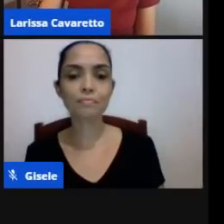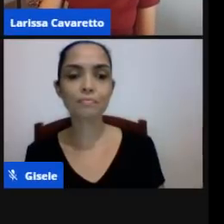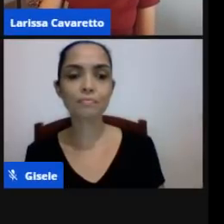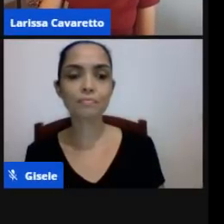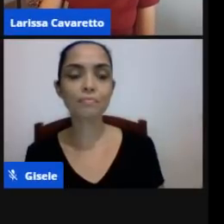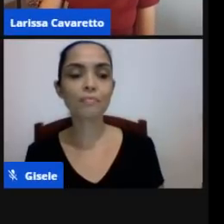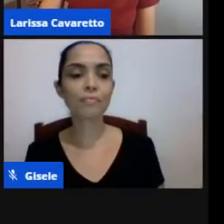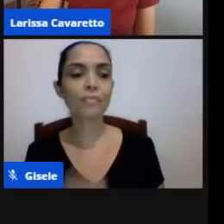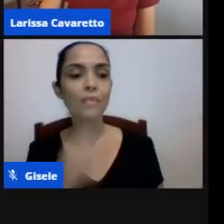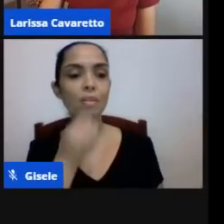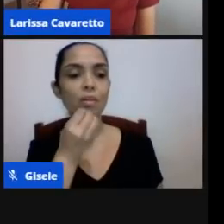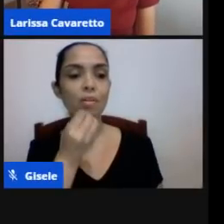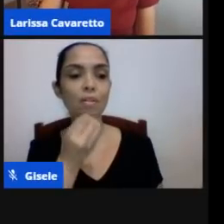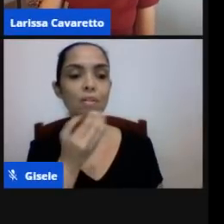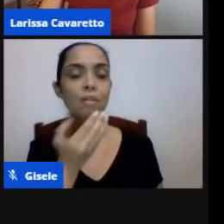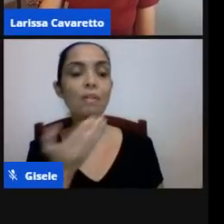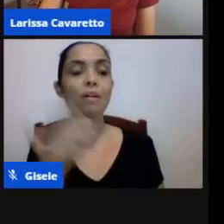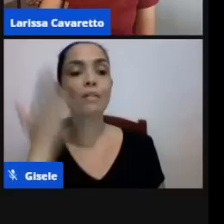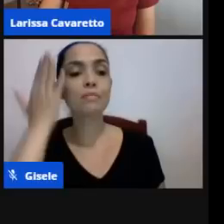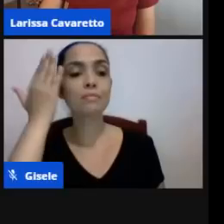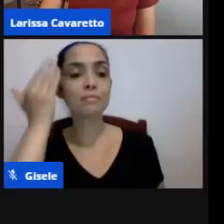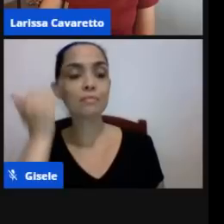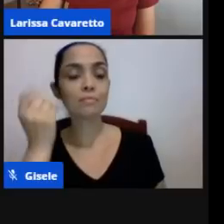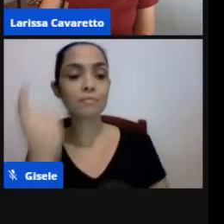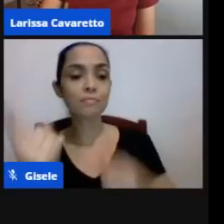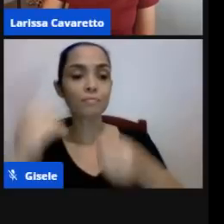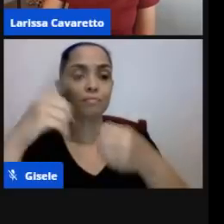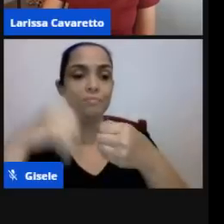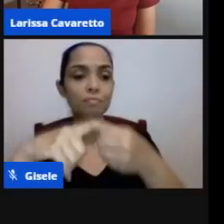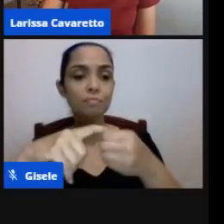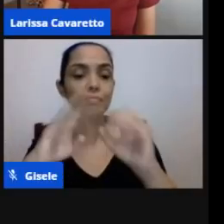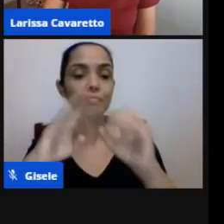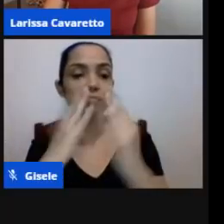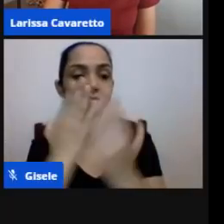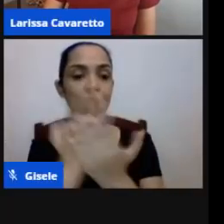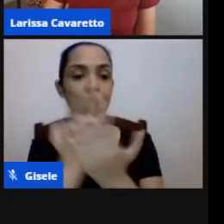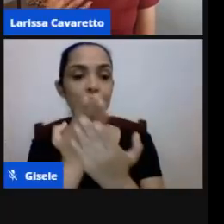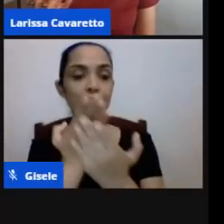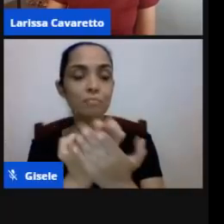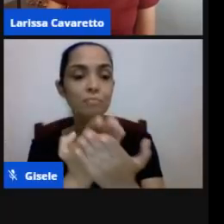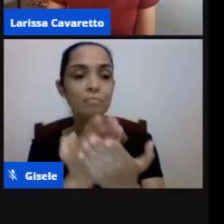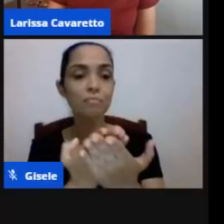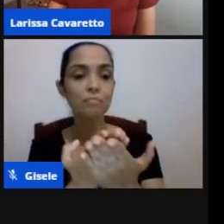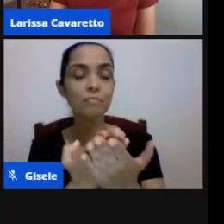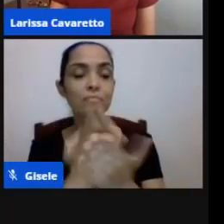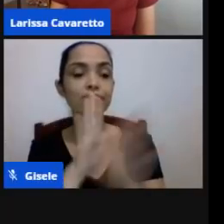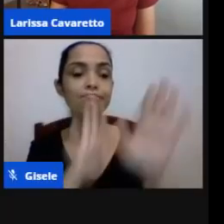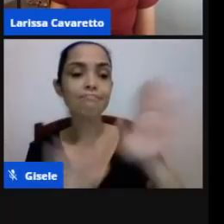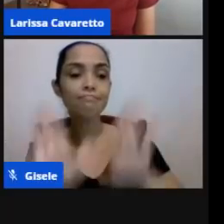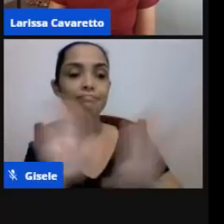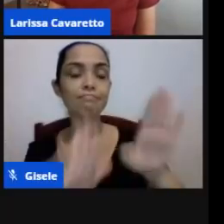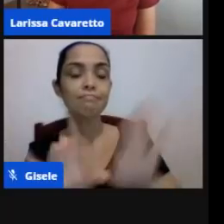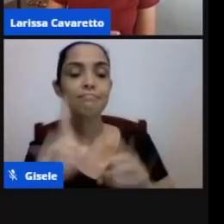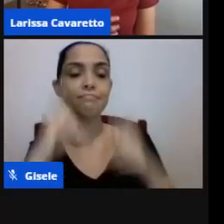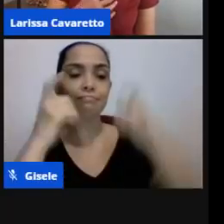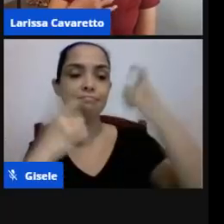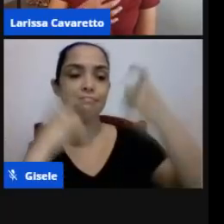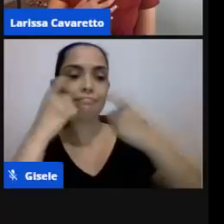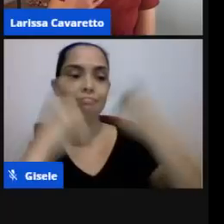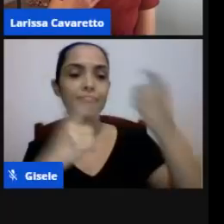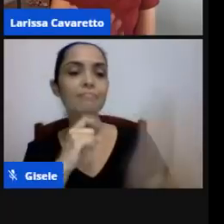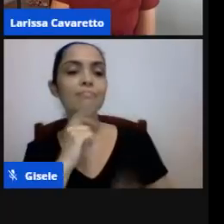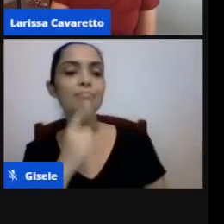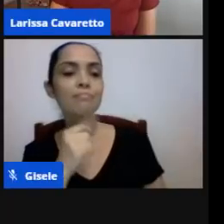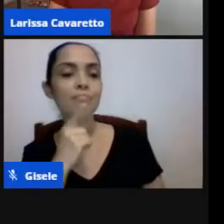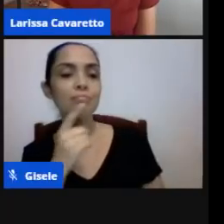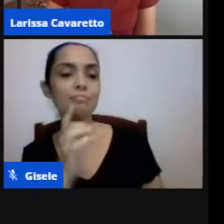Bom, então, a gente sabe que durante esse retorno às aulas, existem muitos receios, muitas dúvidas, né? A gente tá